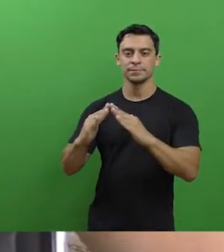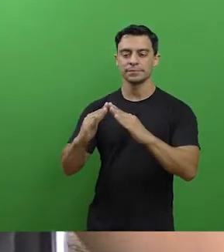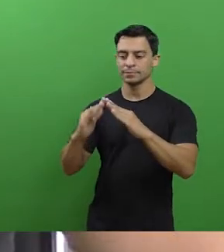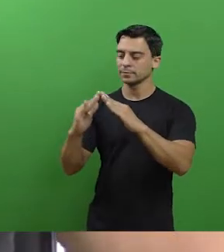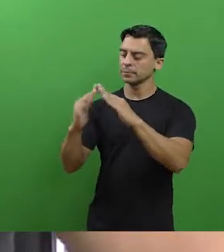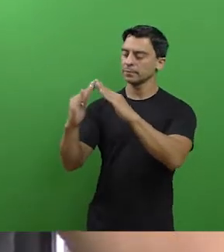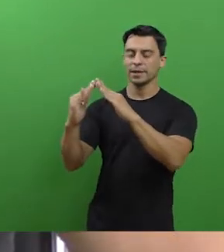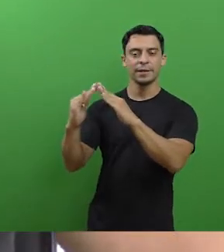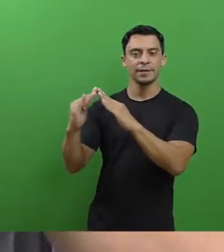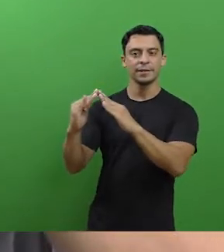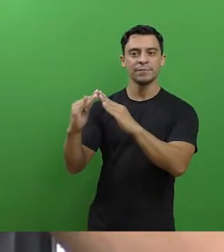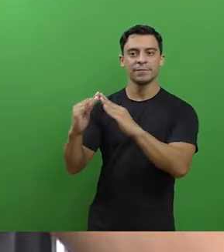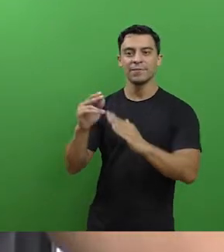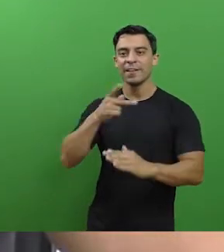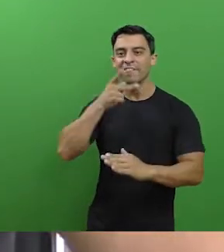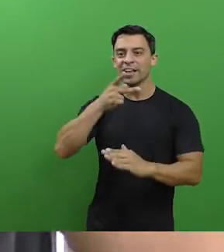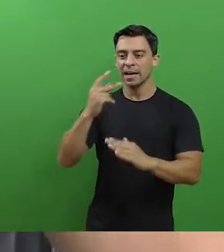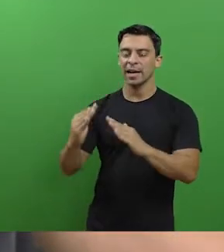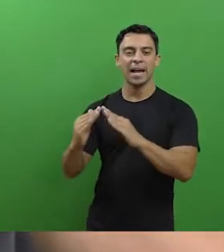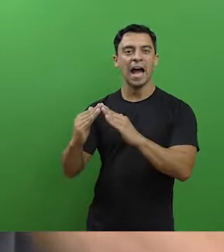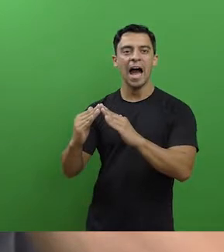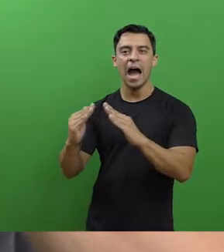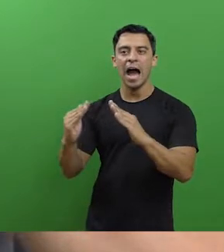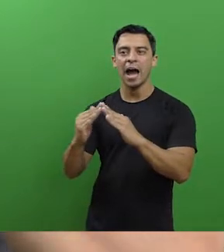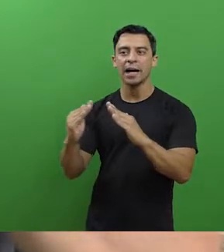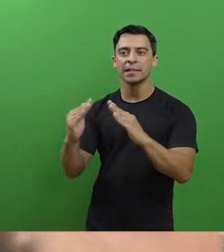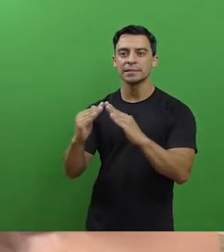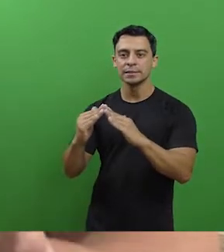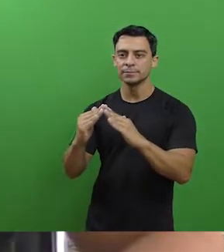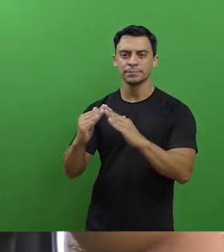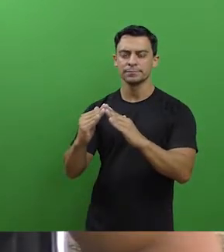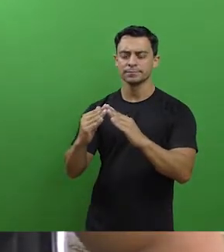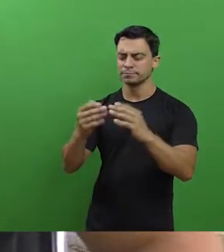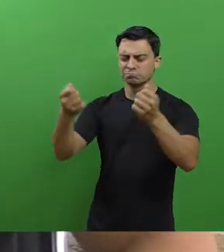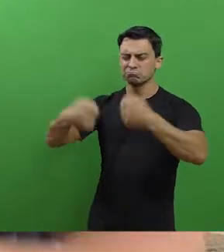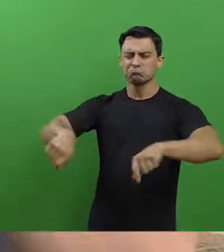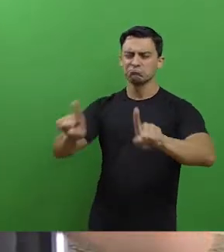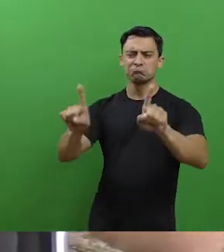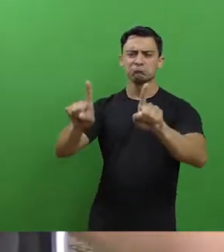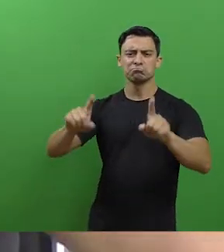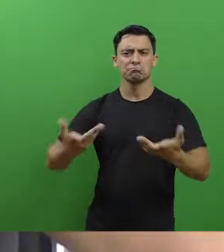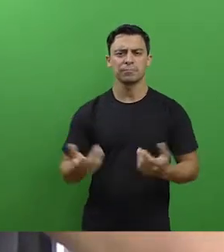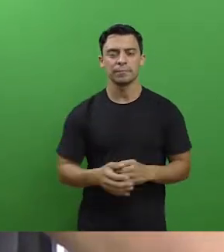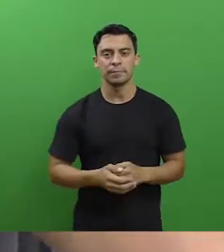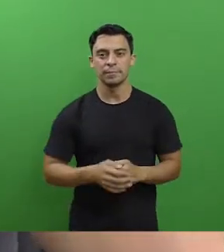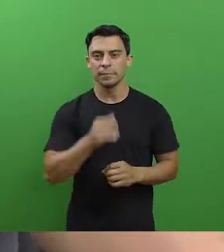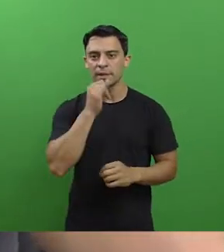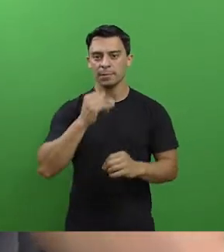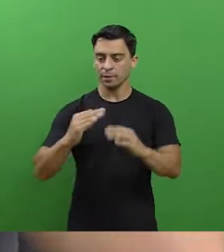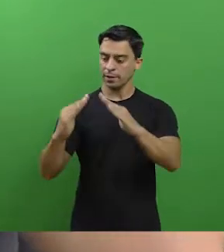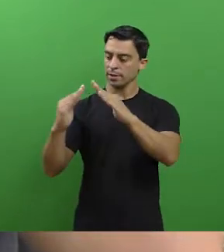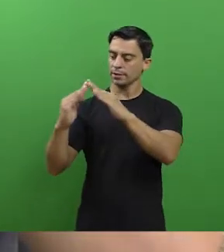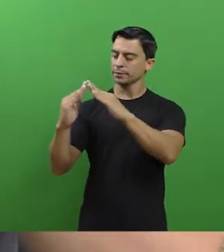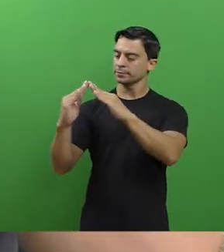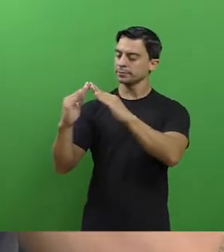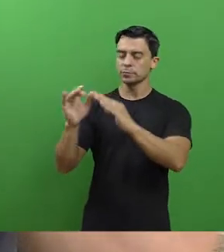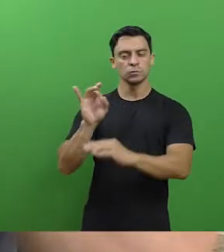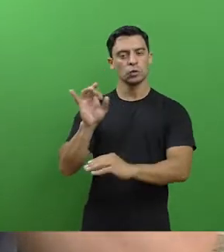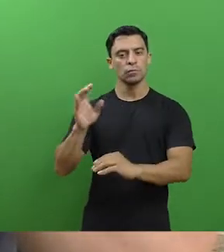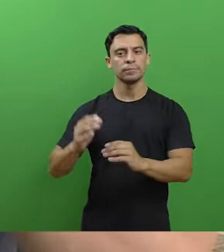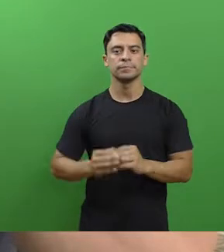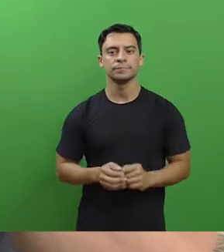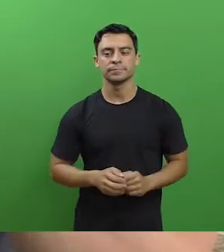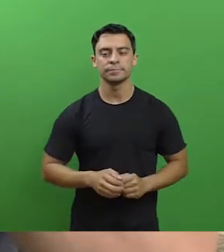né? E falar. Entendi. Não preciso. Eu faço assim. Agora, se eu quero, daí eu